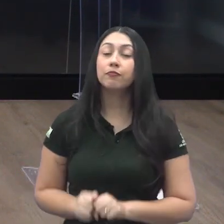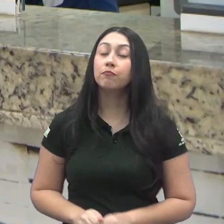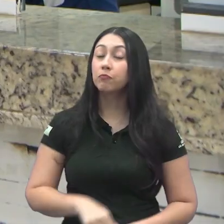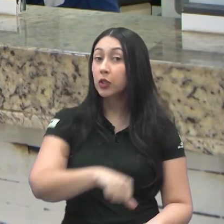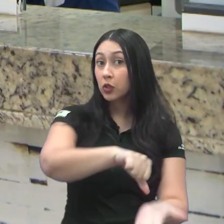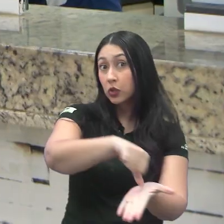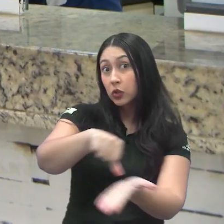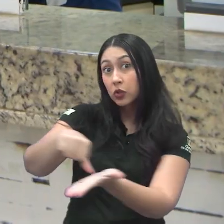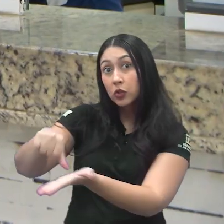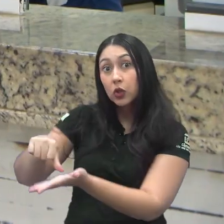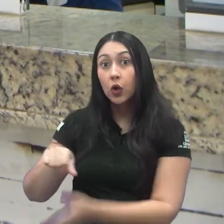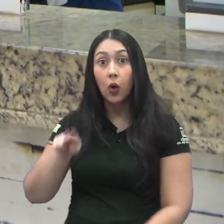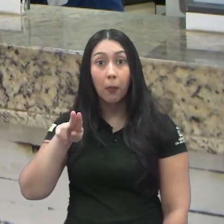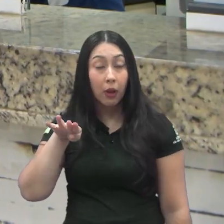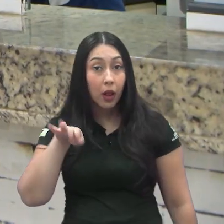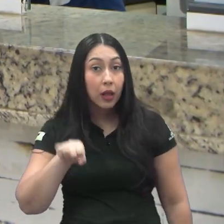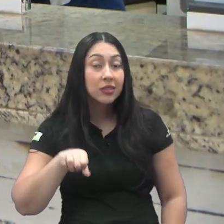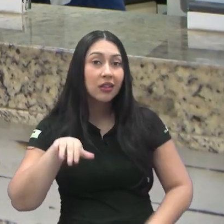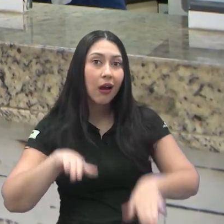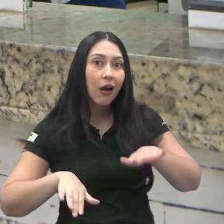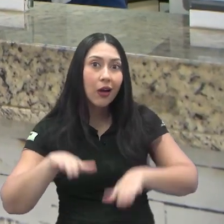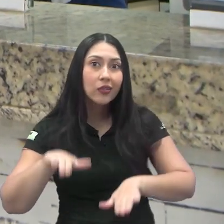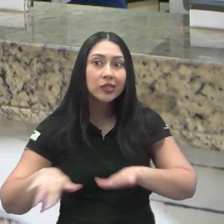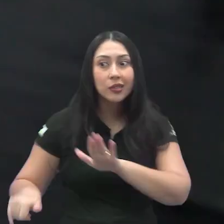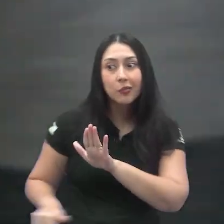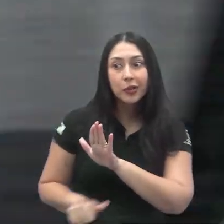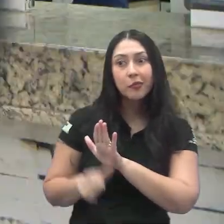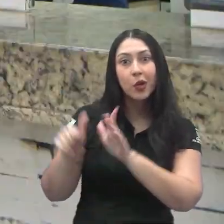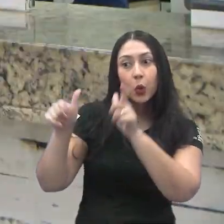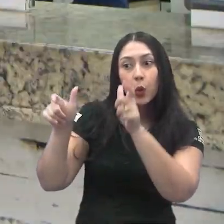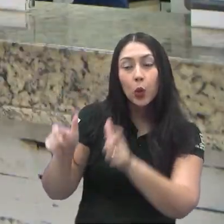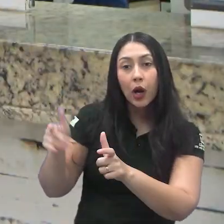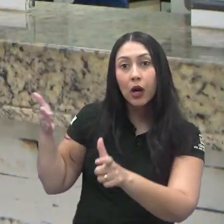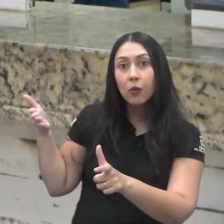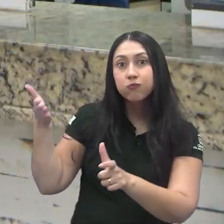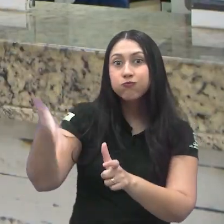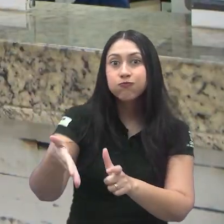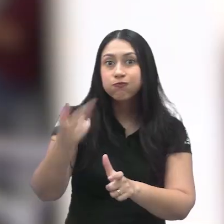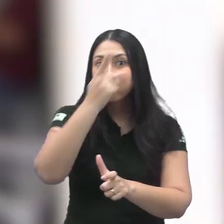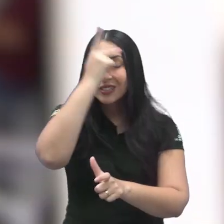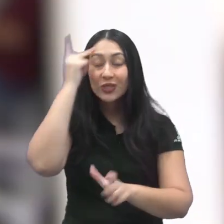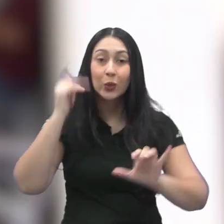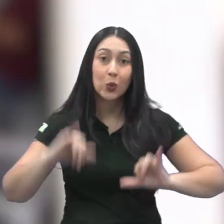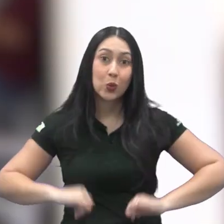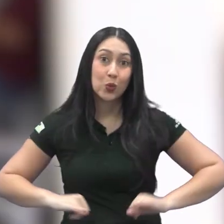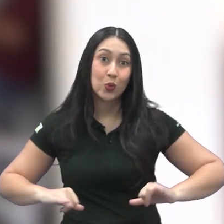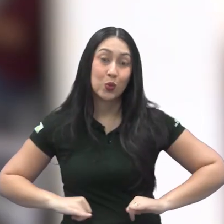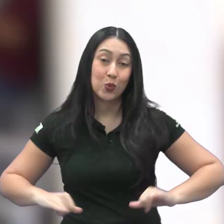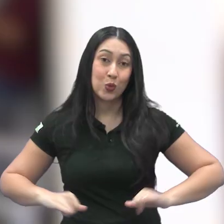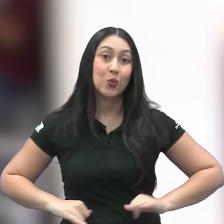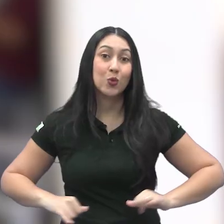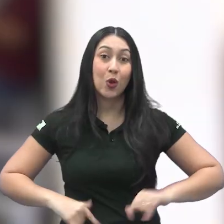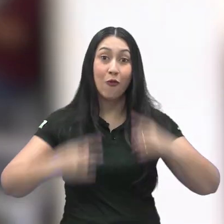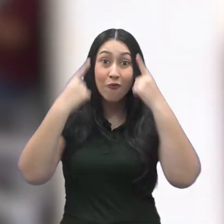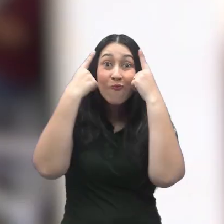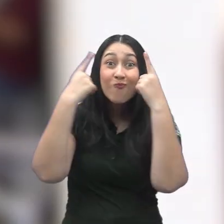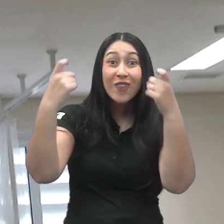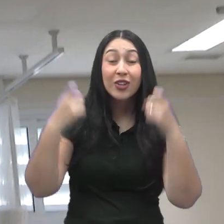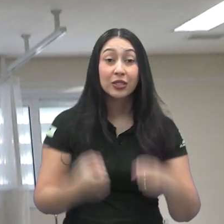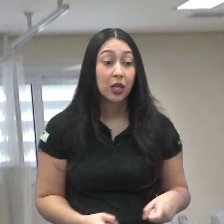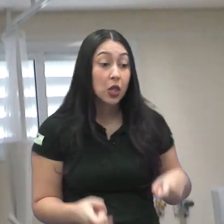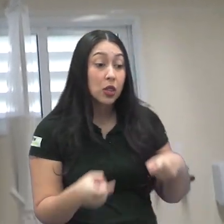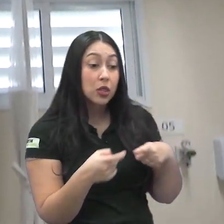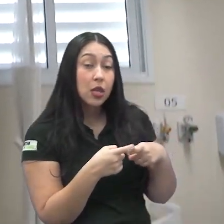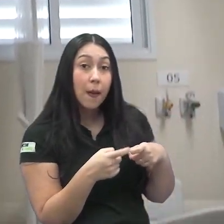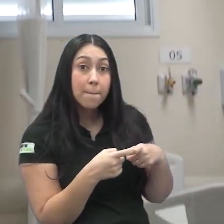privadas. As unidades de saúde e os hospitais muitas vezes são a primeira porta de entrada para vítimas de violência.